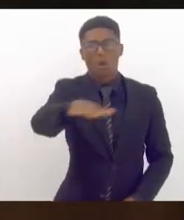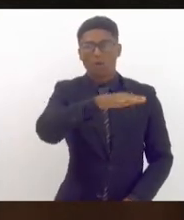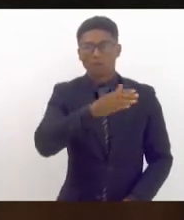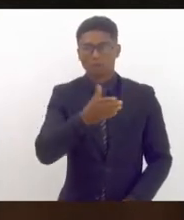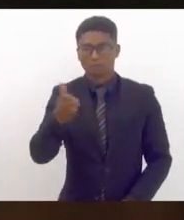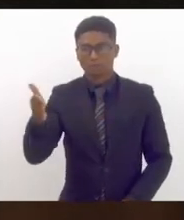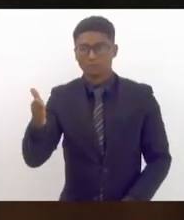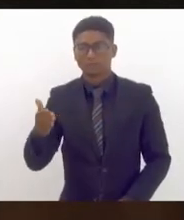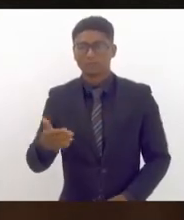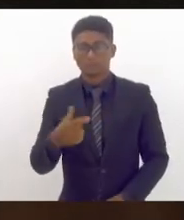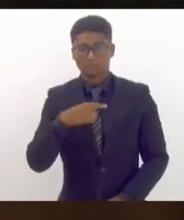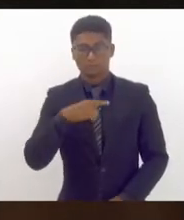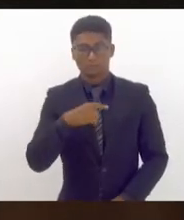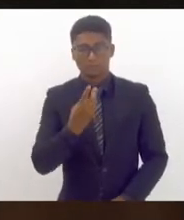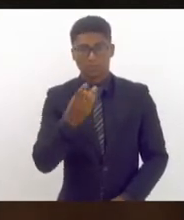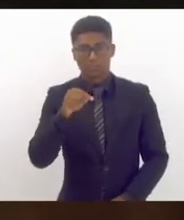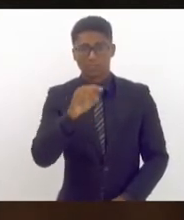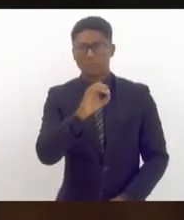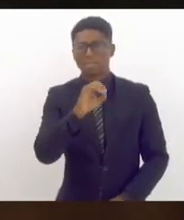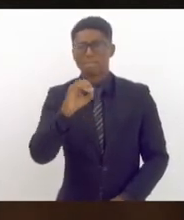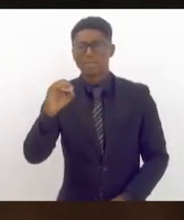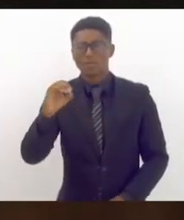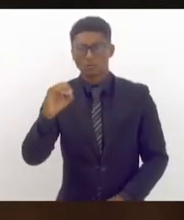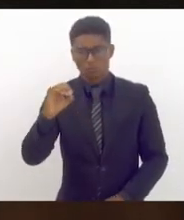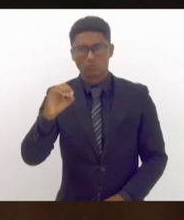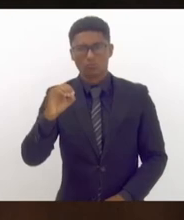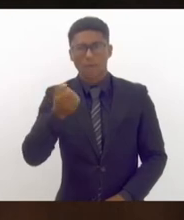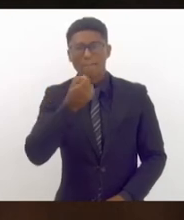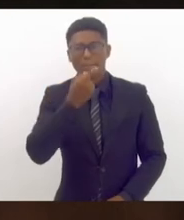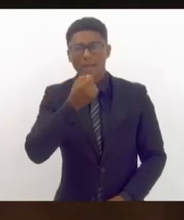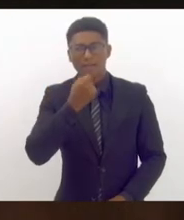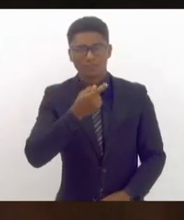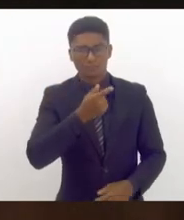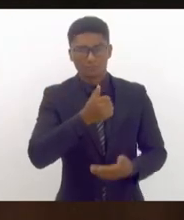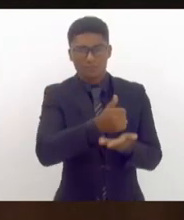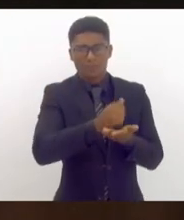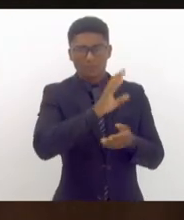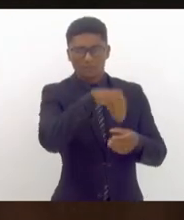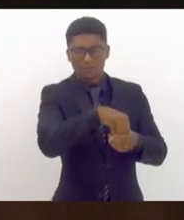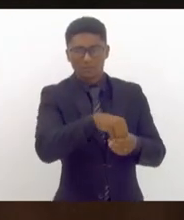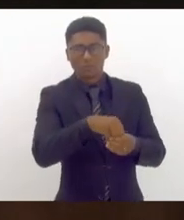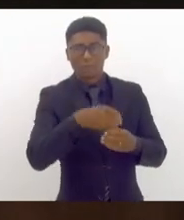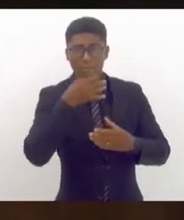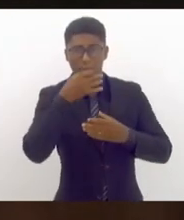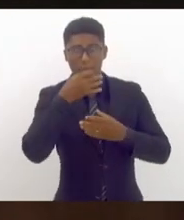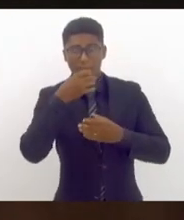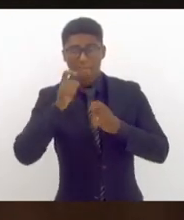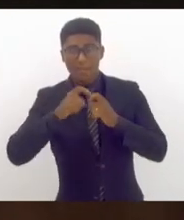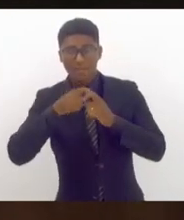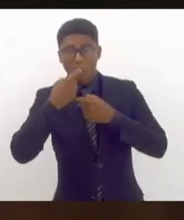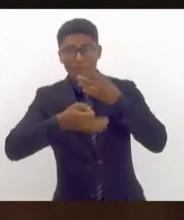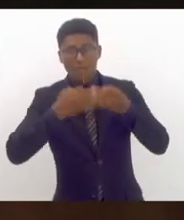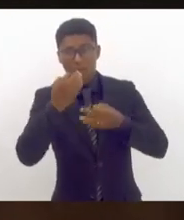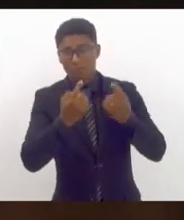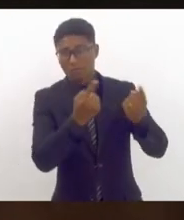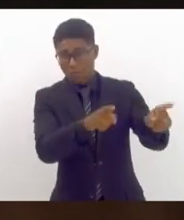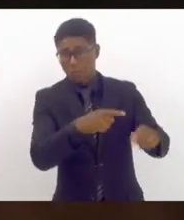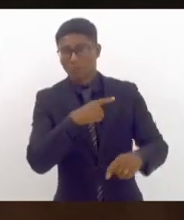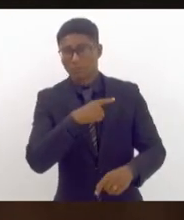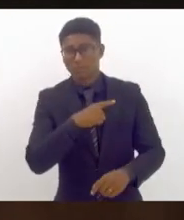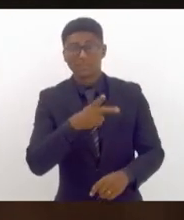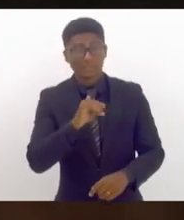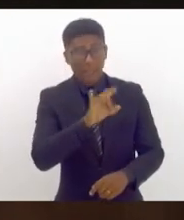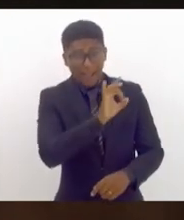Nós temos mais de 3 mil substâncias hoje nas farmácias que têm contraindicações. E se cada uma delas tiver que botar um